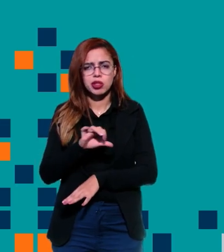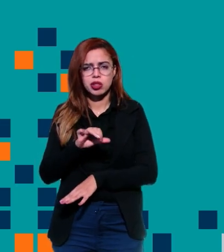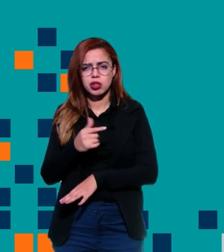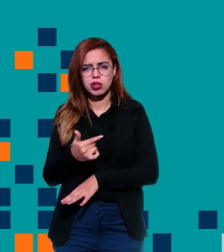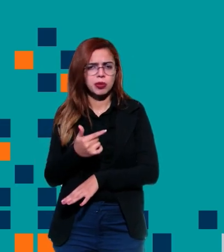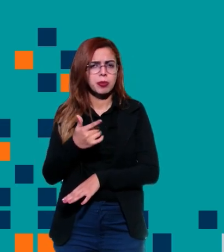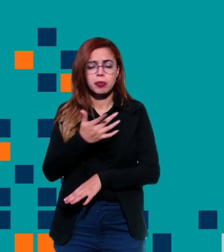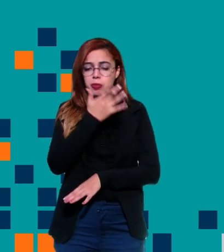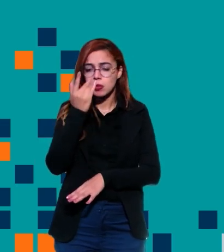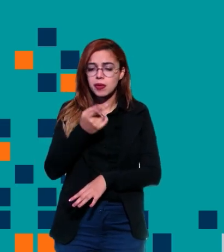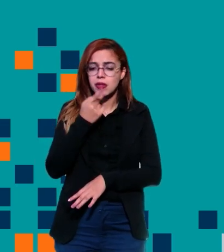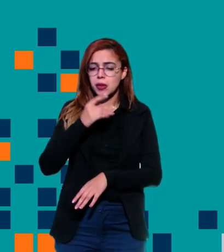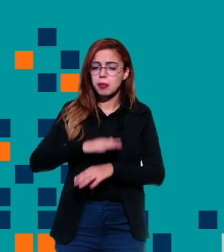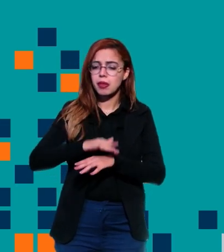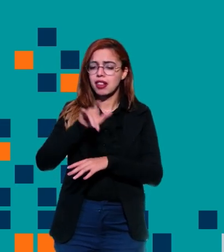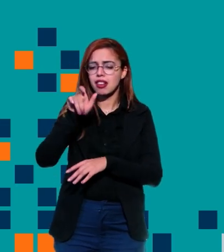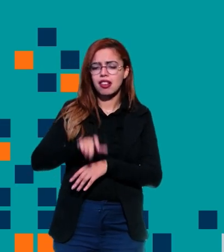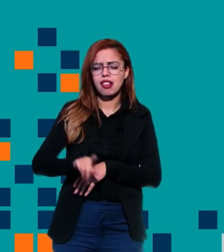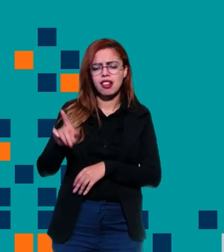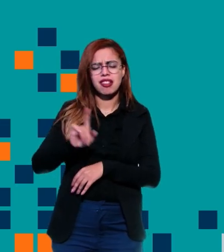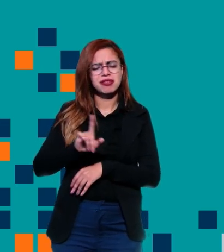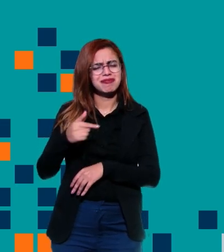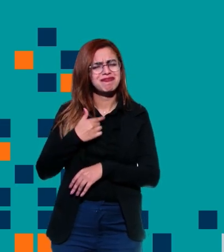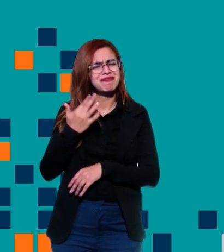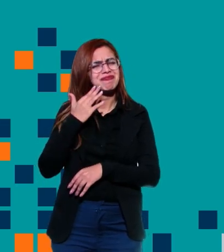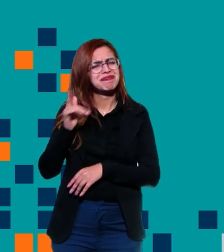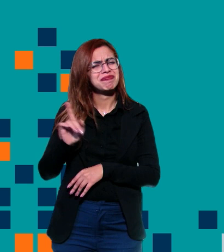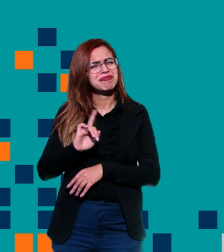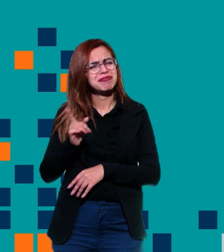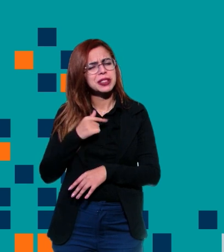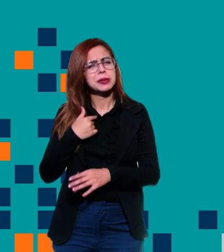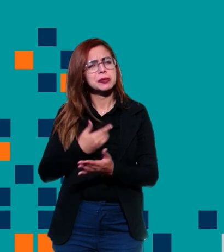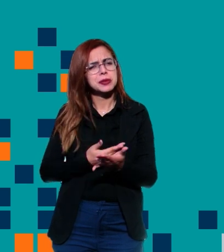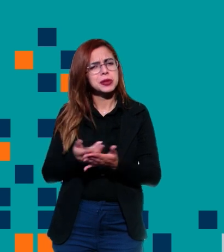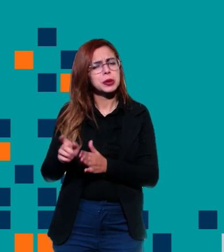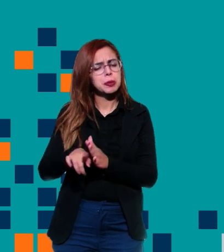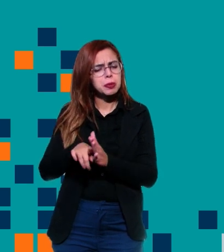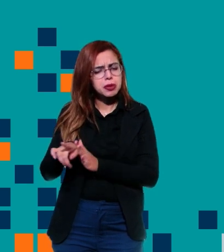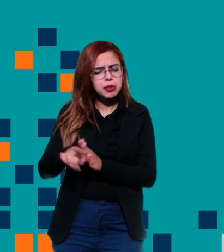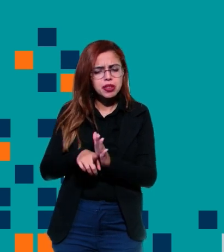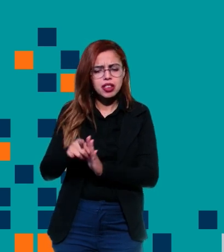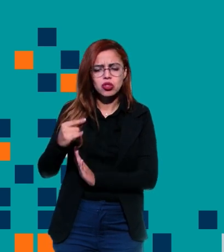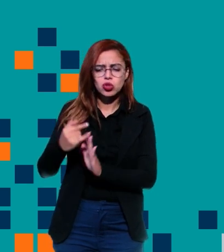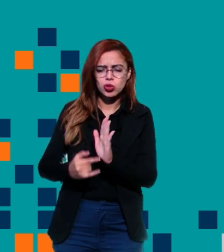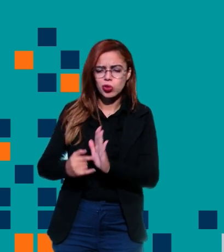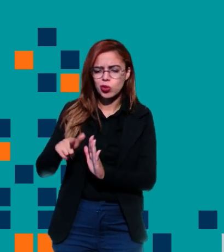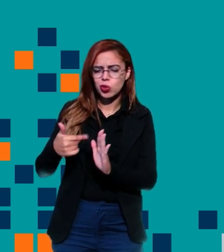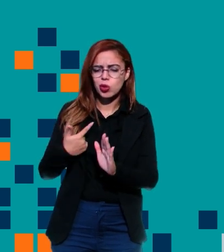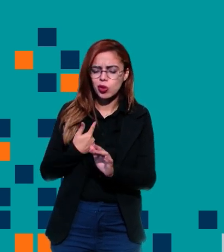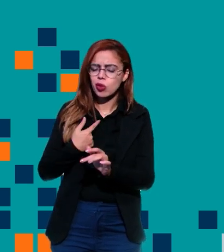mais, né? Então, eu não entendia direito isso e comecei a pesquisar, e virou esse documentário